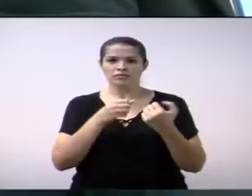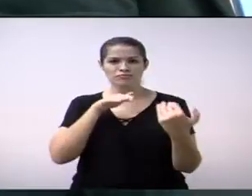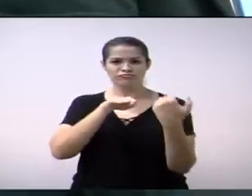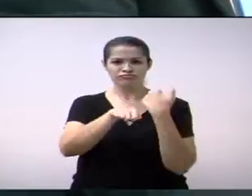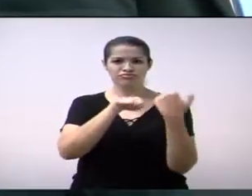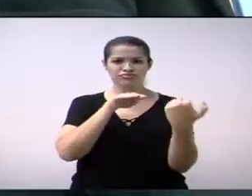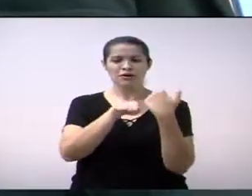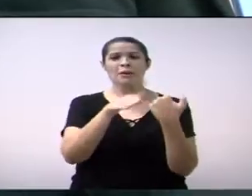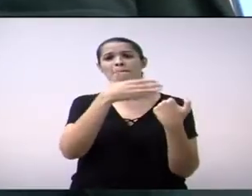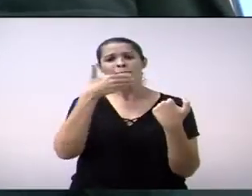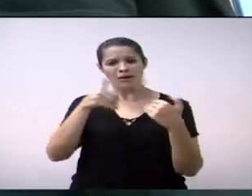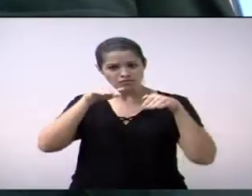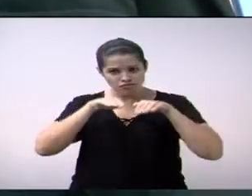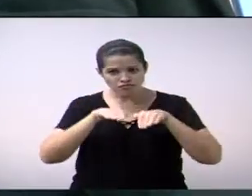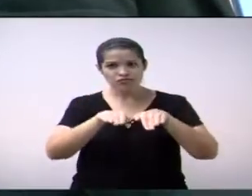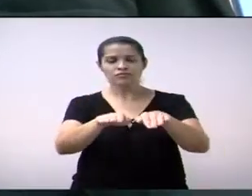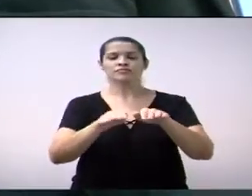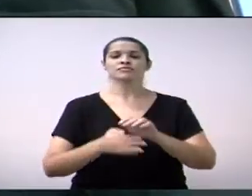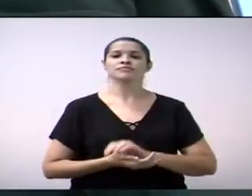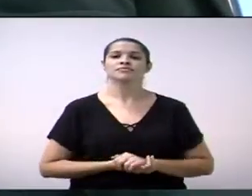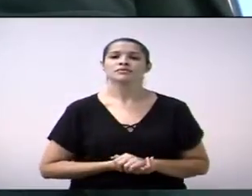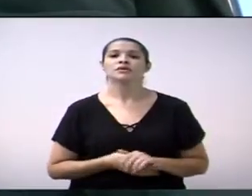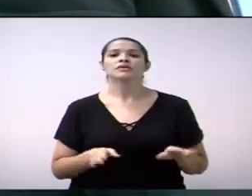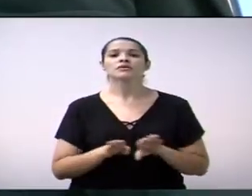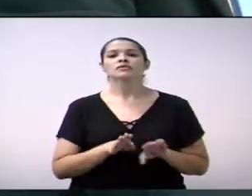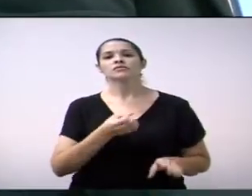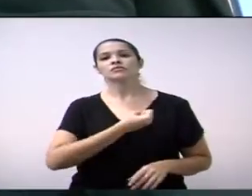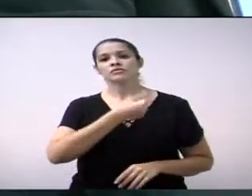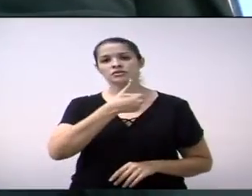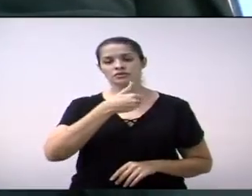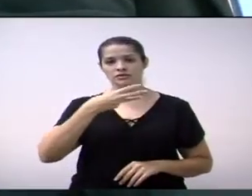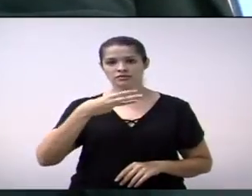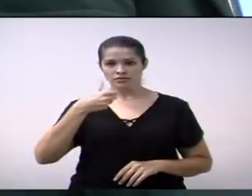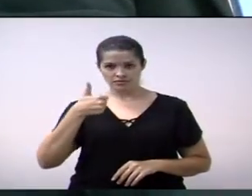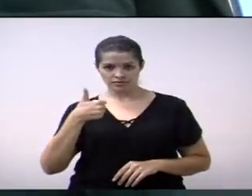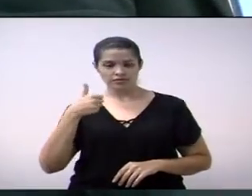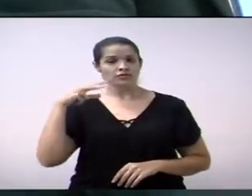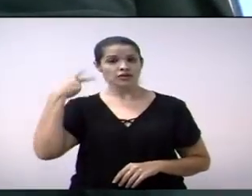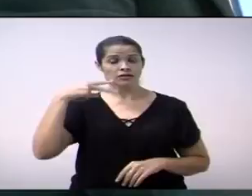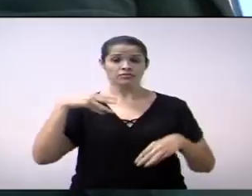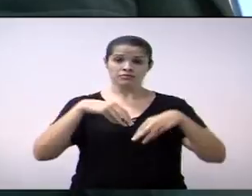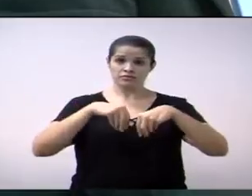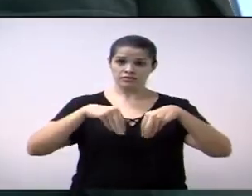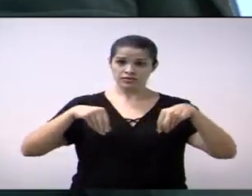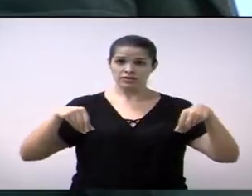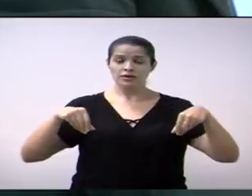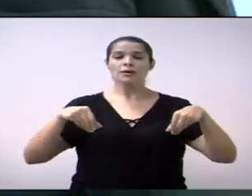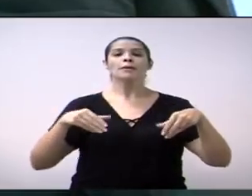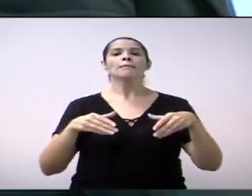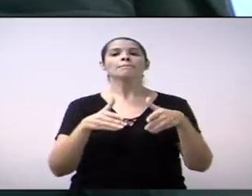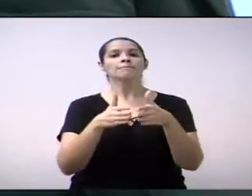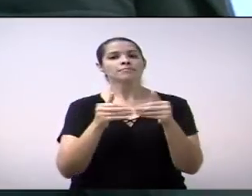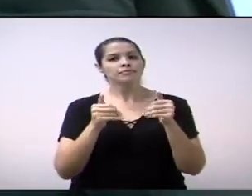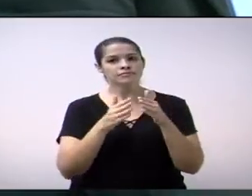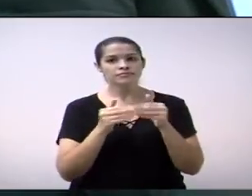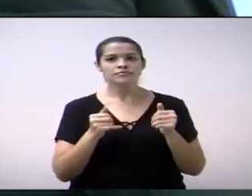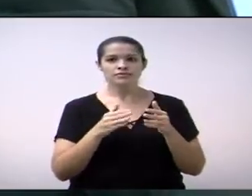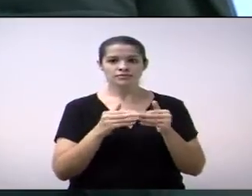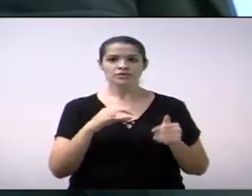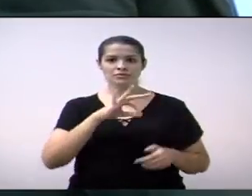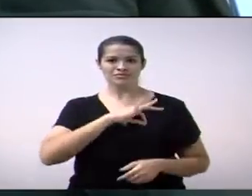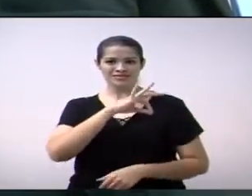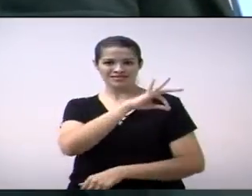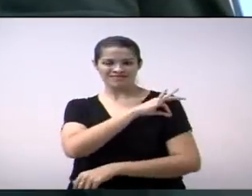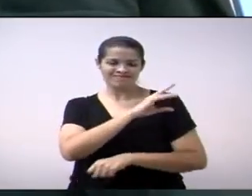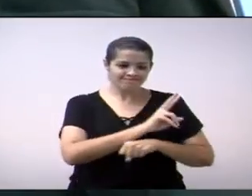Bento. No número 131, do vereador Danilo Barros, solicitando ao Executivo o patrulhamento ostensivo da Guarda Municipal no